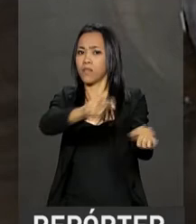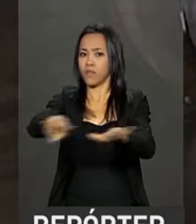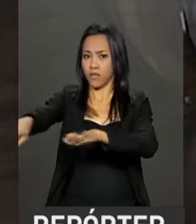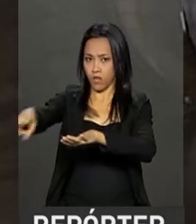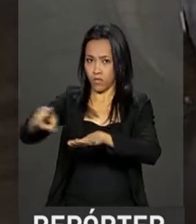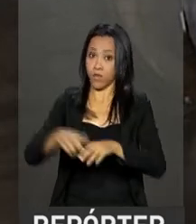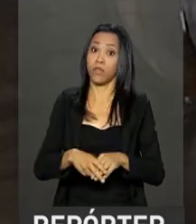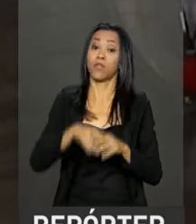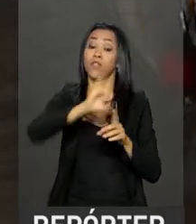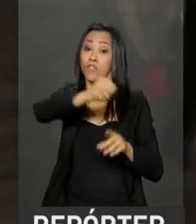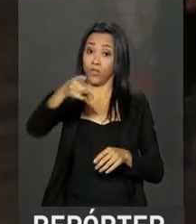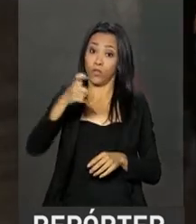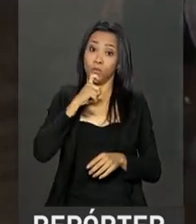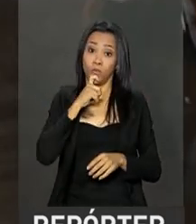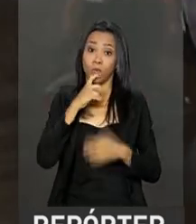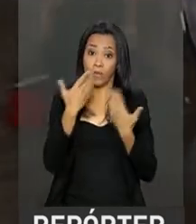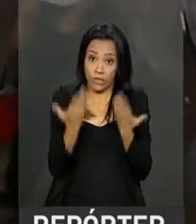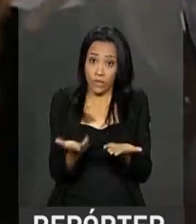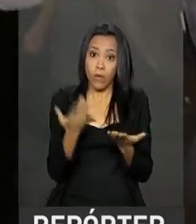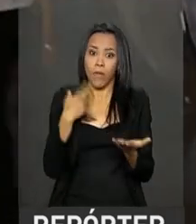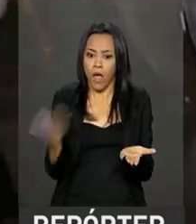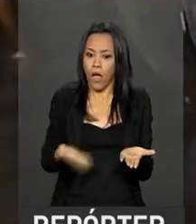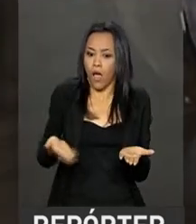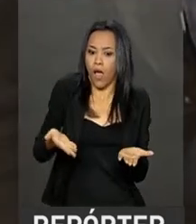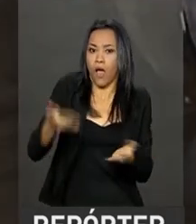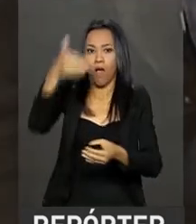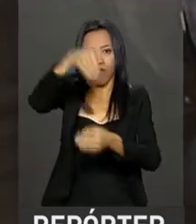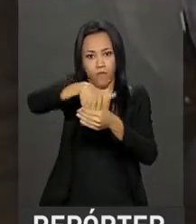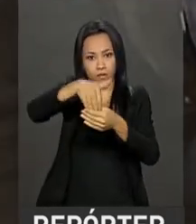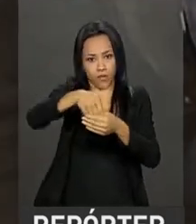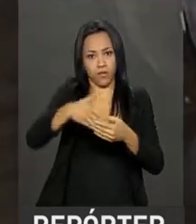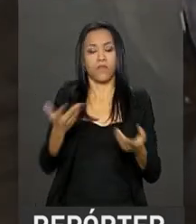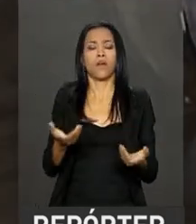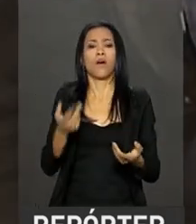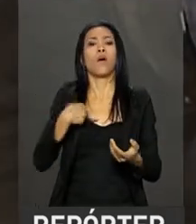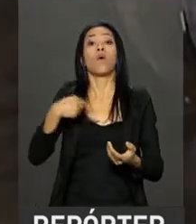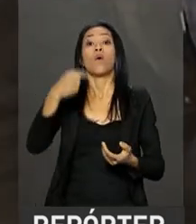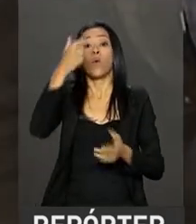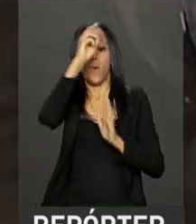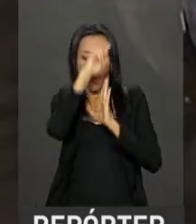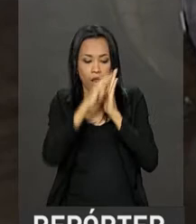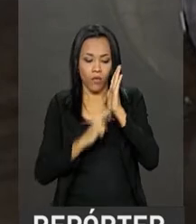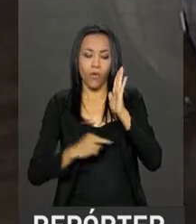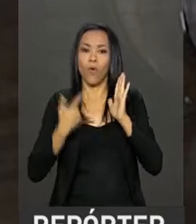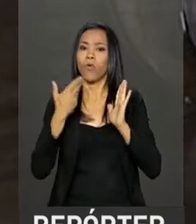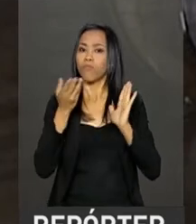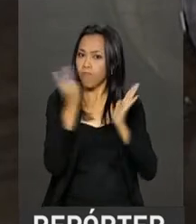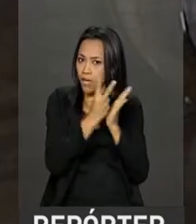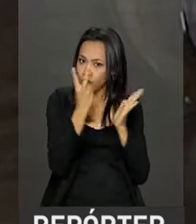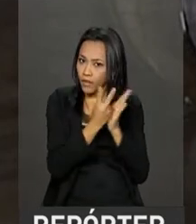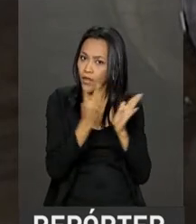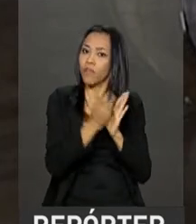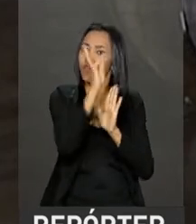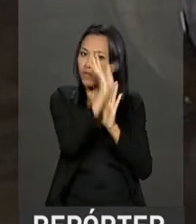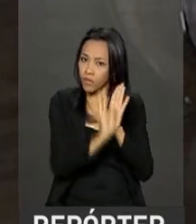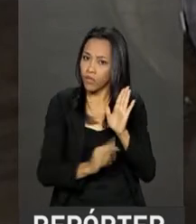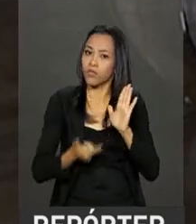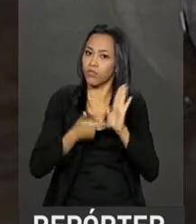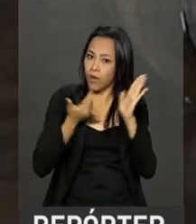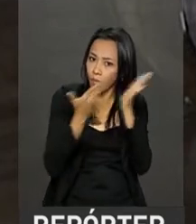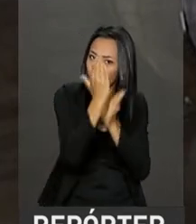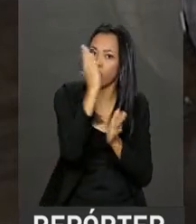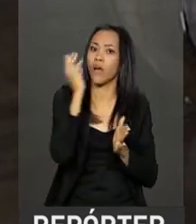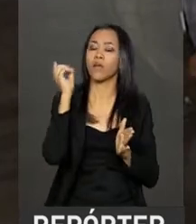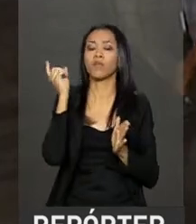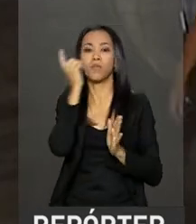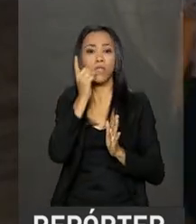julho. Para acelerar a tramitação, o relator Ricardo Ferraço manteve o texto aprovado pelos deputados, pois se